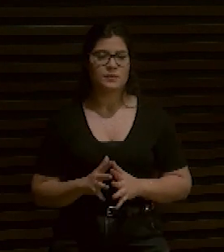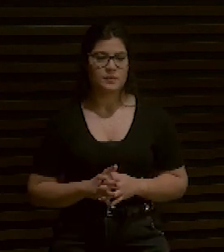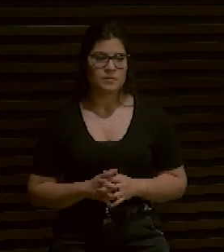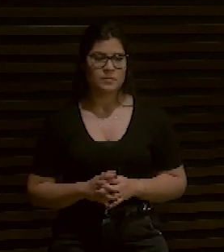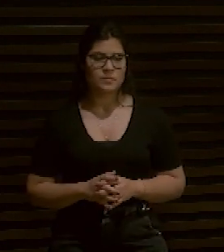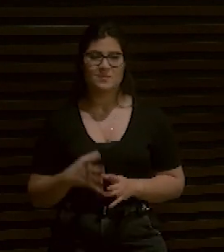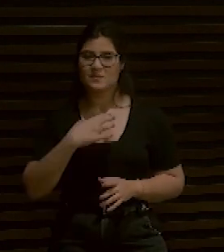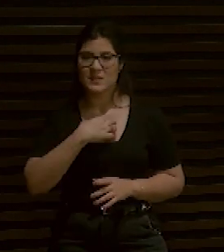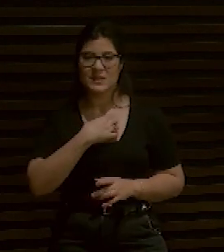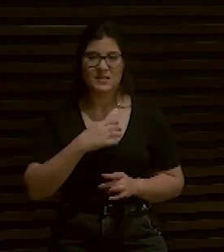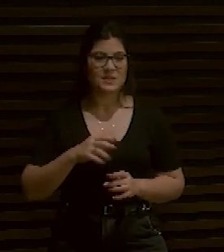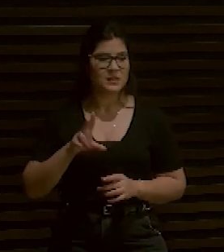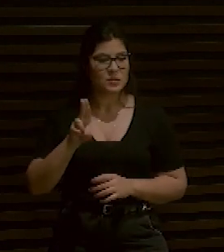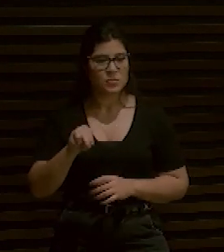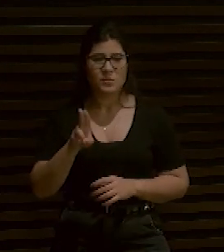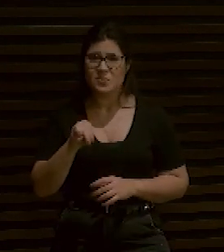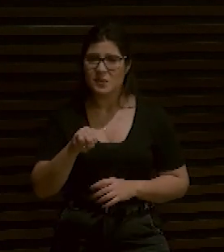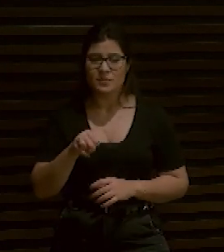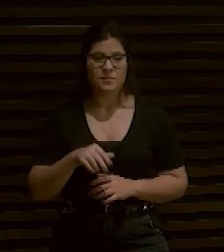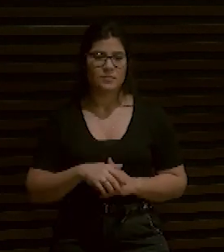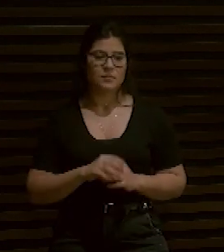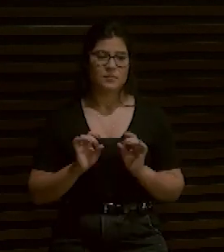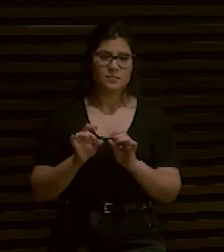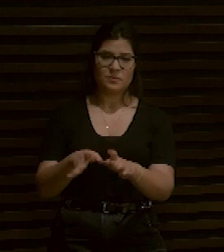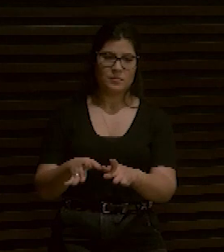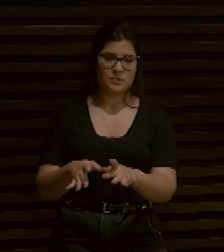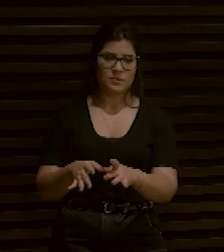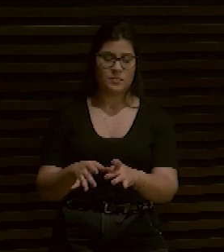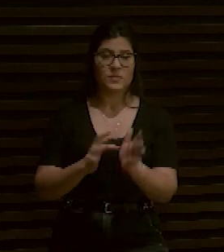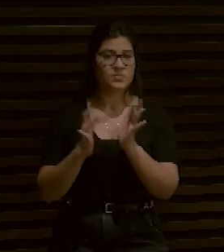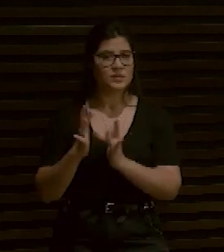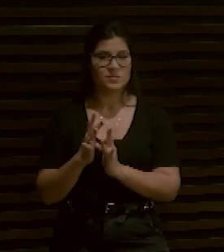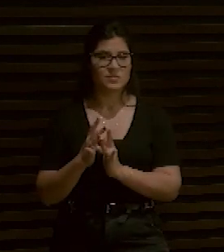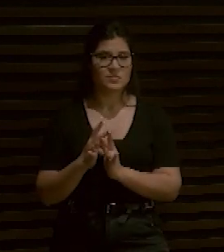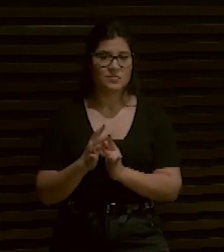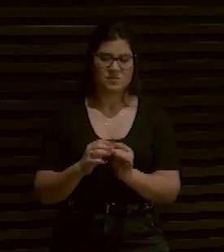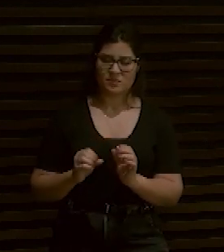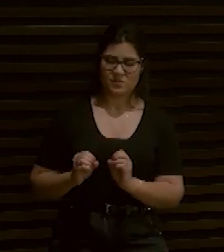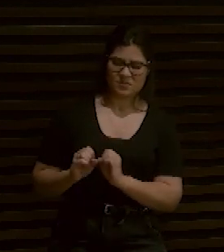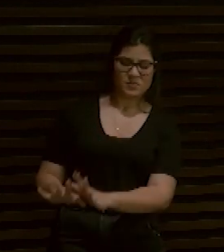De modo nenhum lançarei fora. Jesus não deixa ninguém escapar.